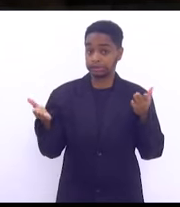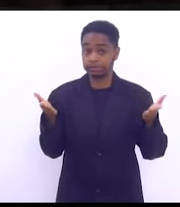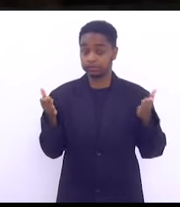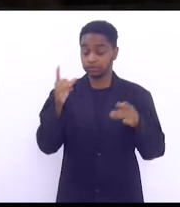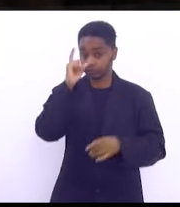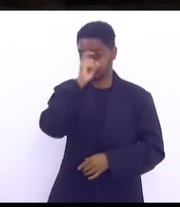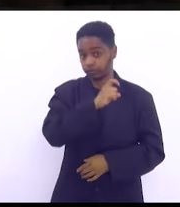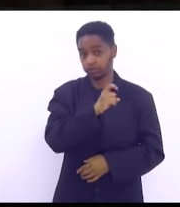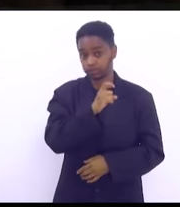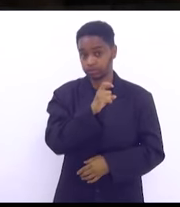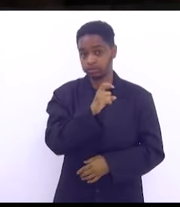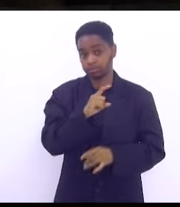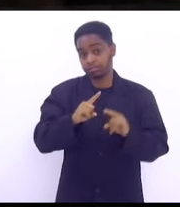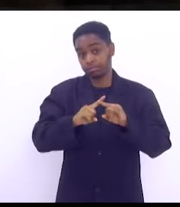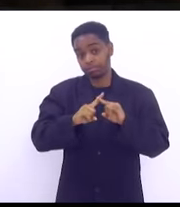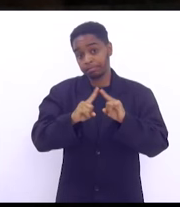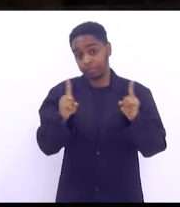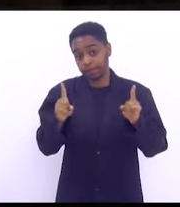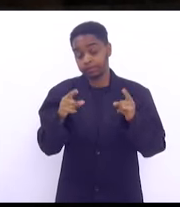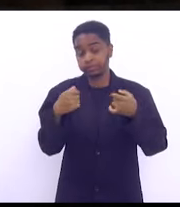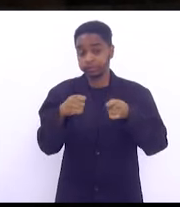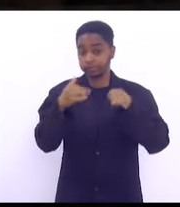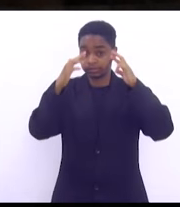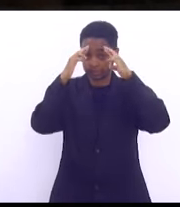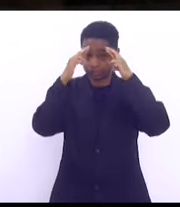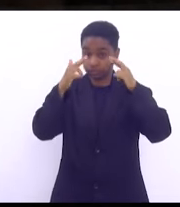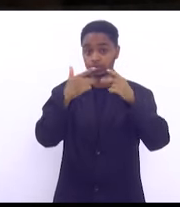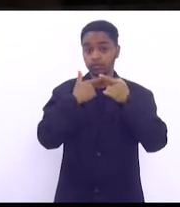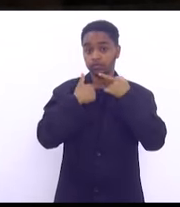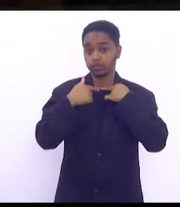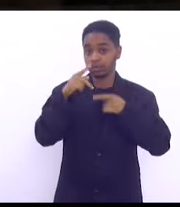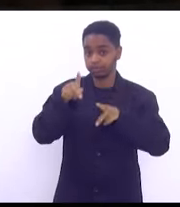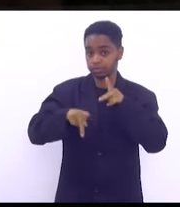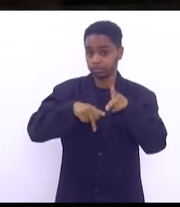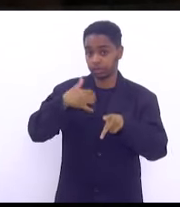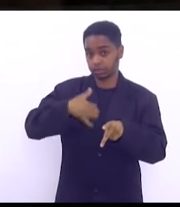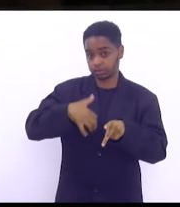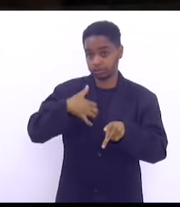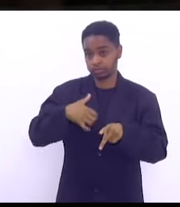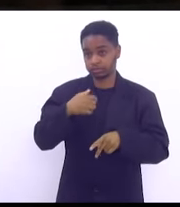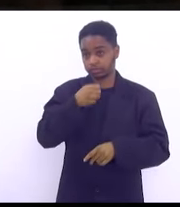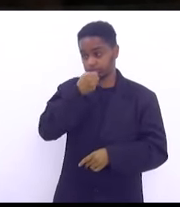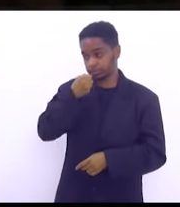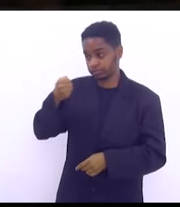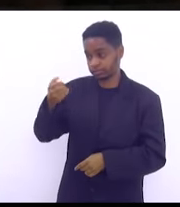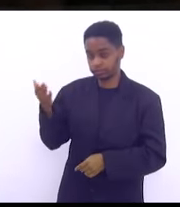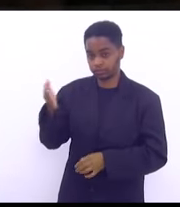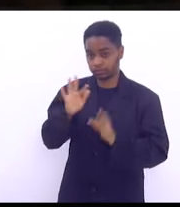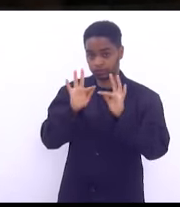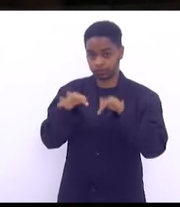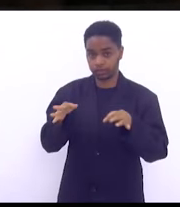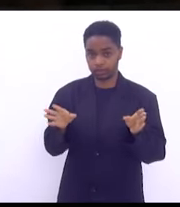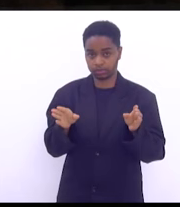difíceis. Mas tem que respeitar a decisão do povo argentino. Concedo a parte a Vossa Excelência e concluo.